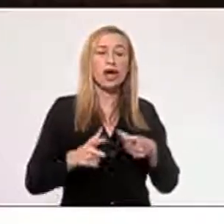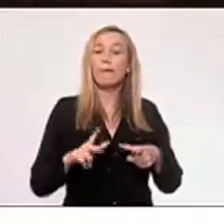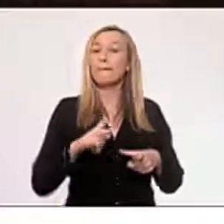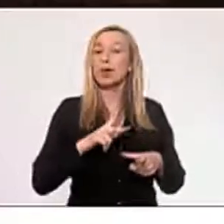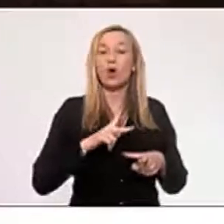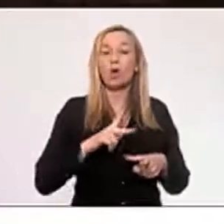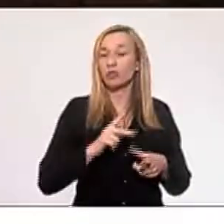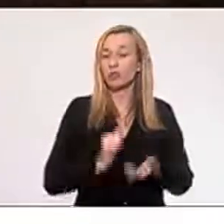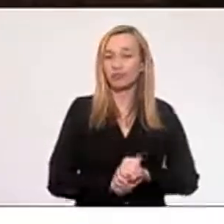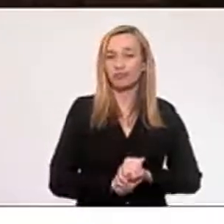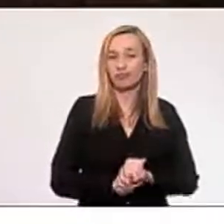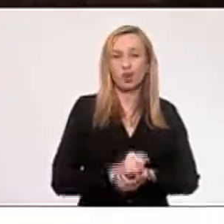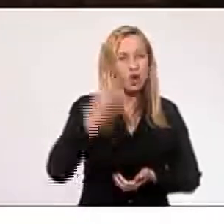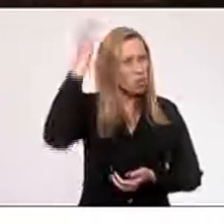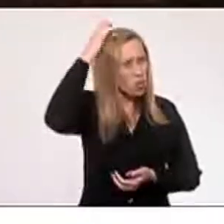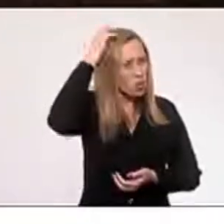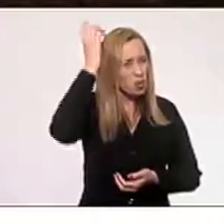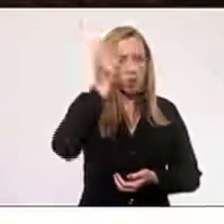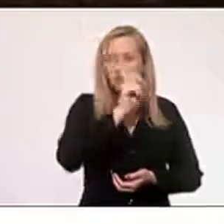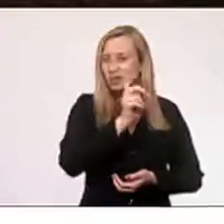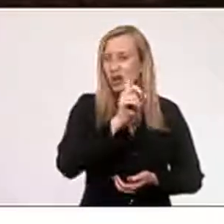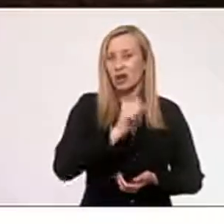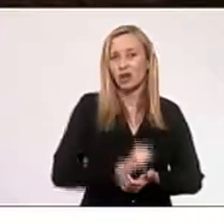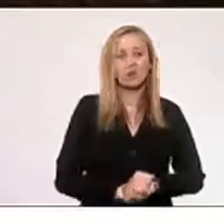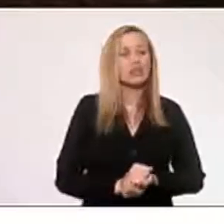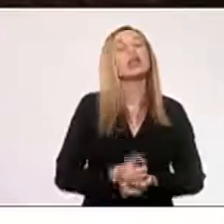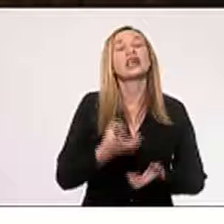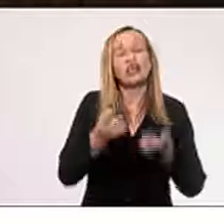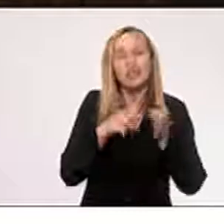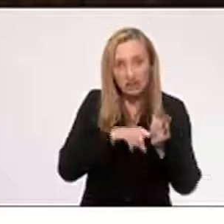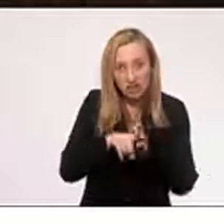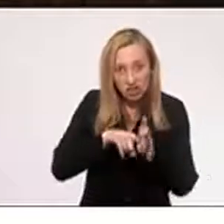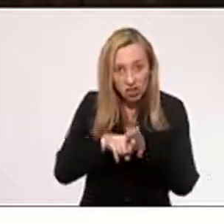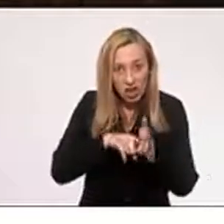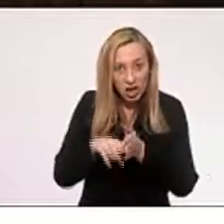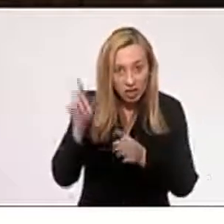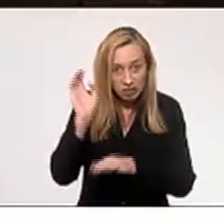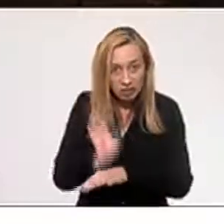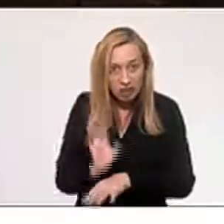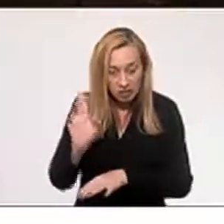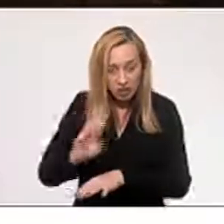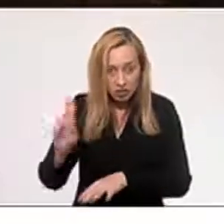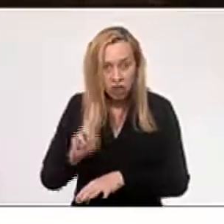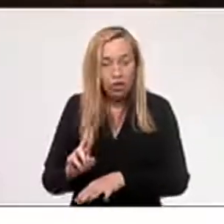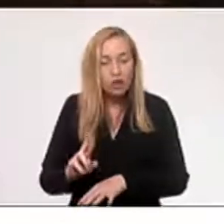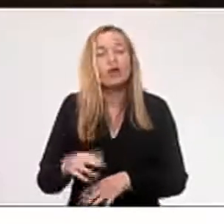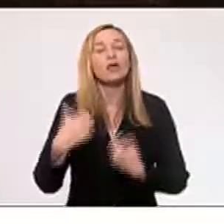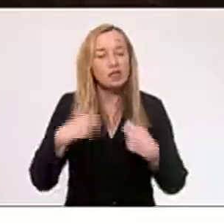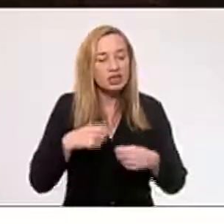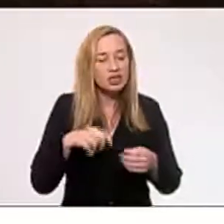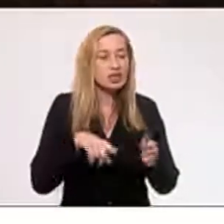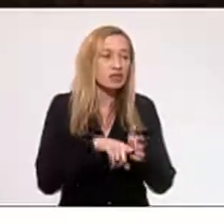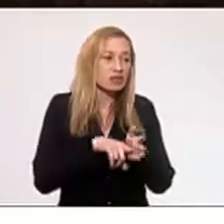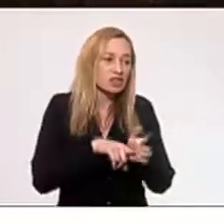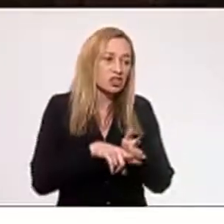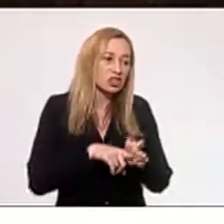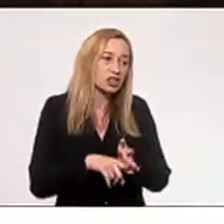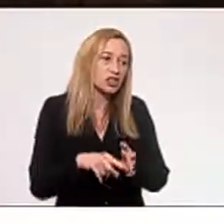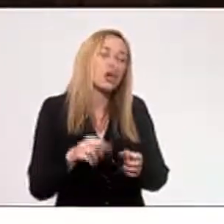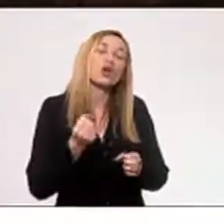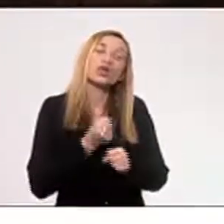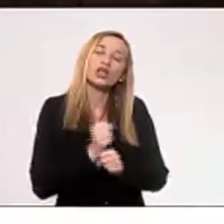Poder Executivo. Então, se a gente quiser investigar as universidades estaduais, a gente tem que investigar o